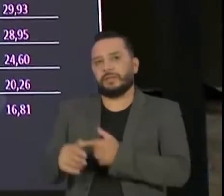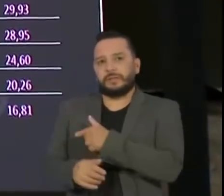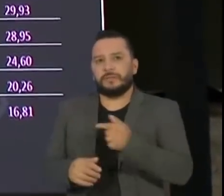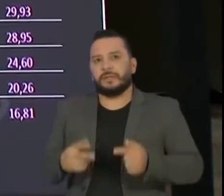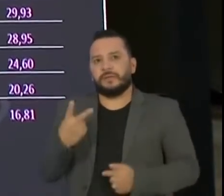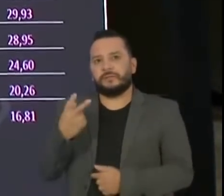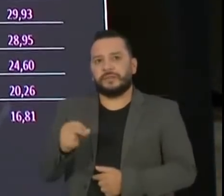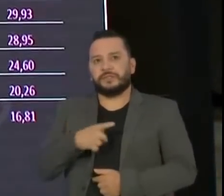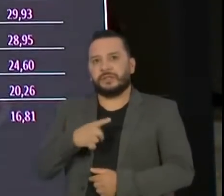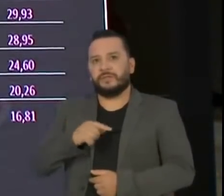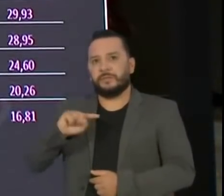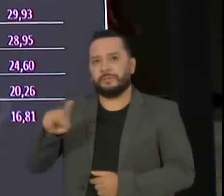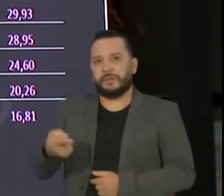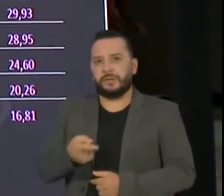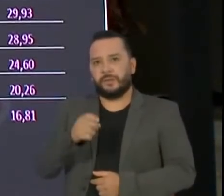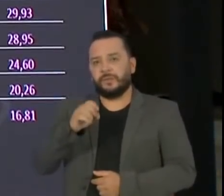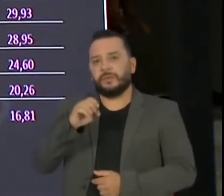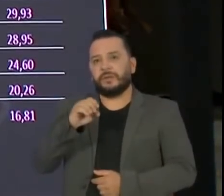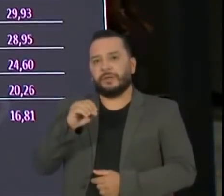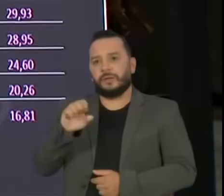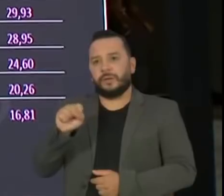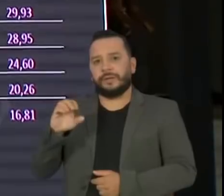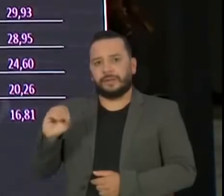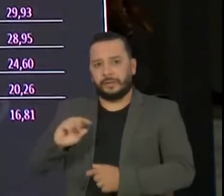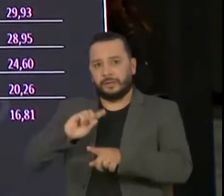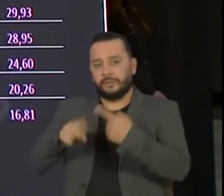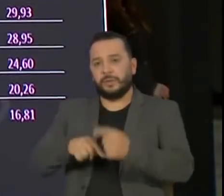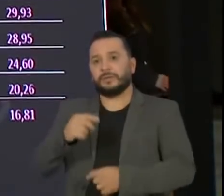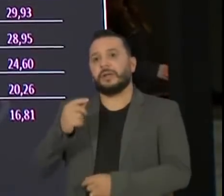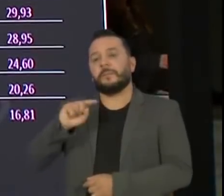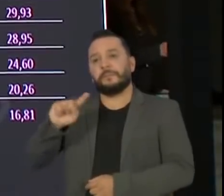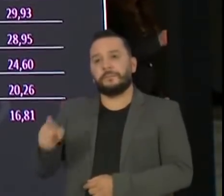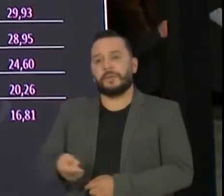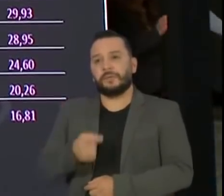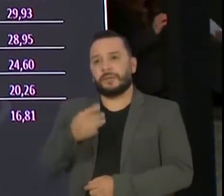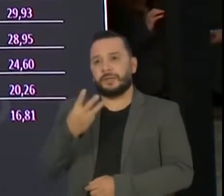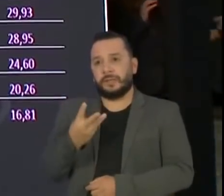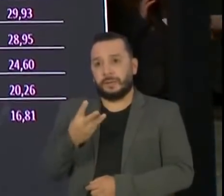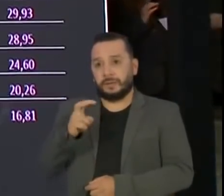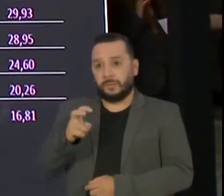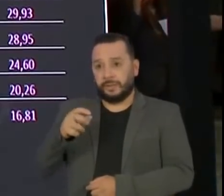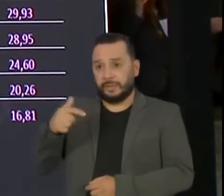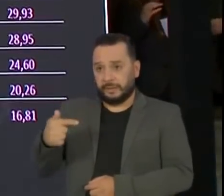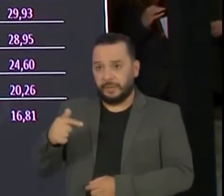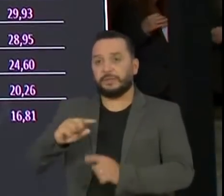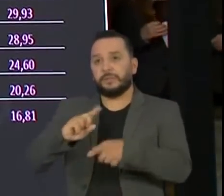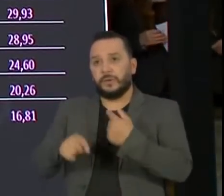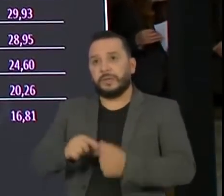nós tivemos 1.080 óbitos, depois 1.357, depois